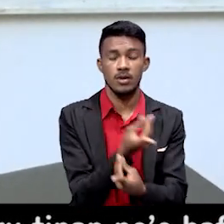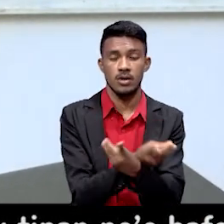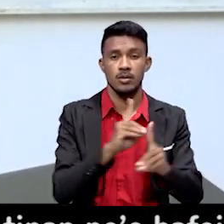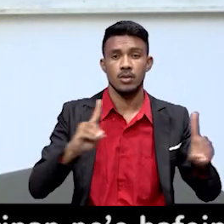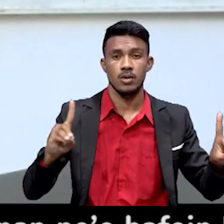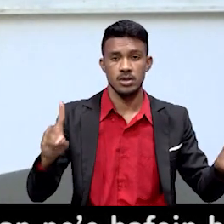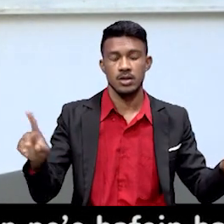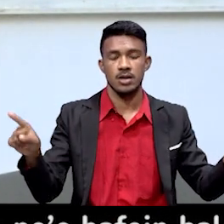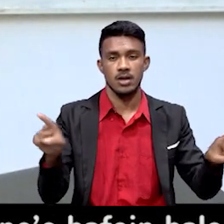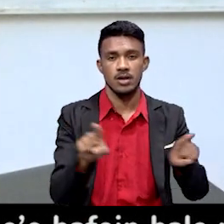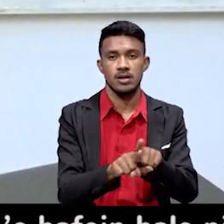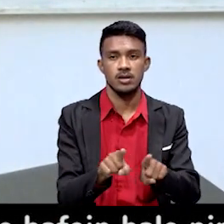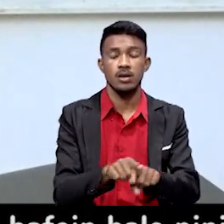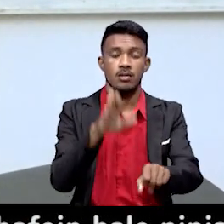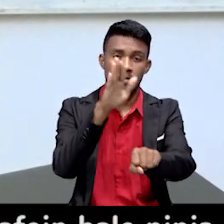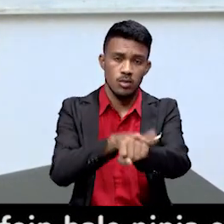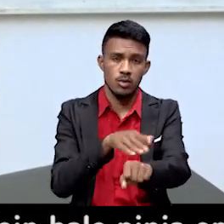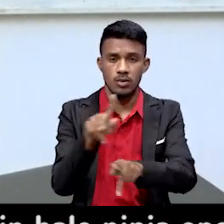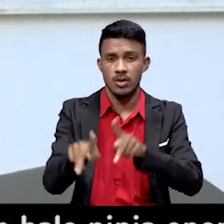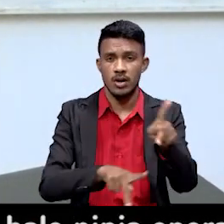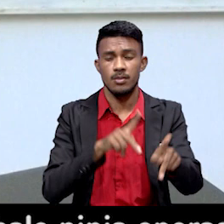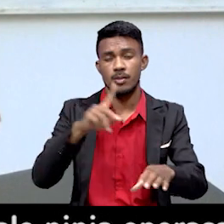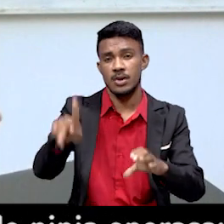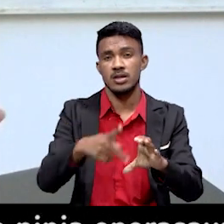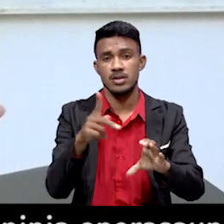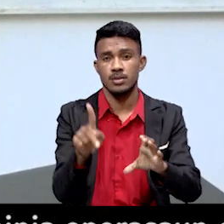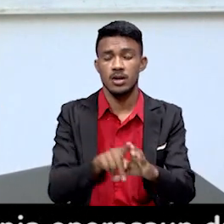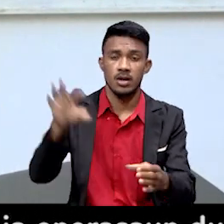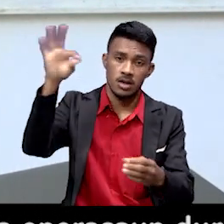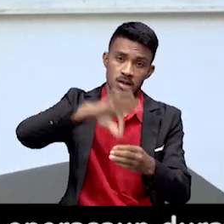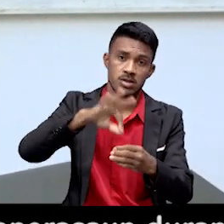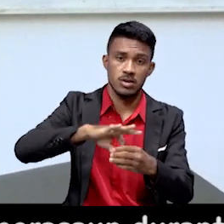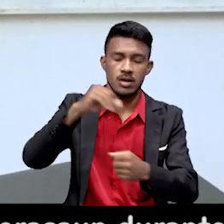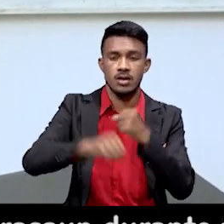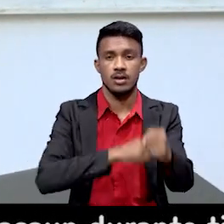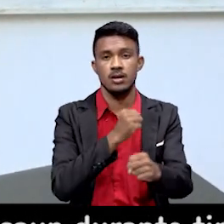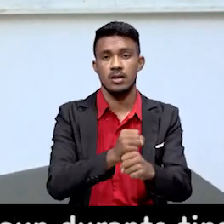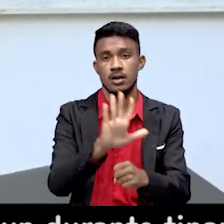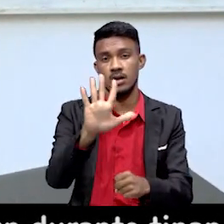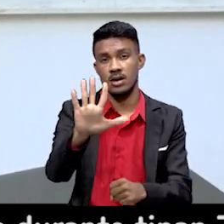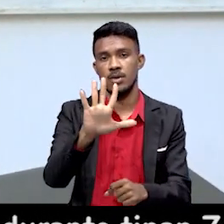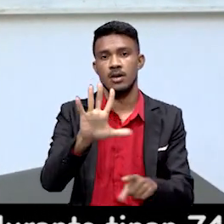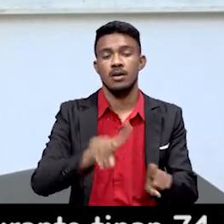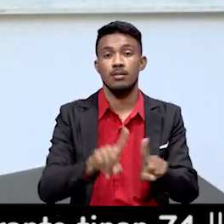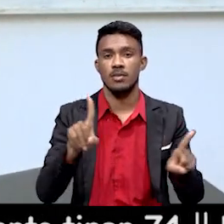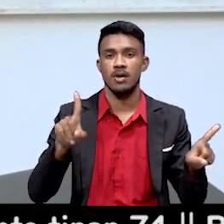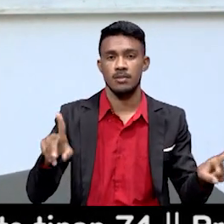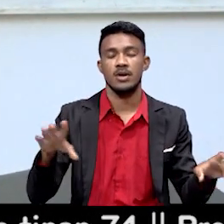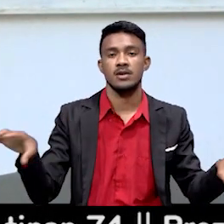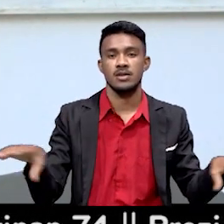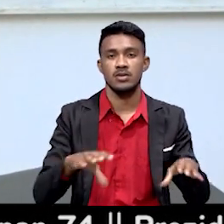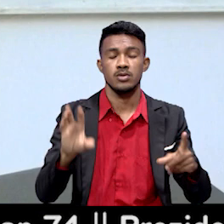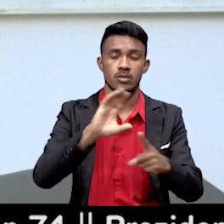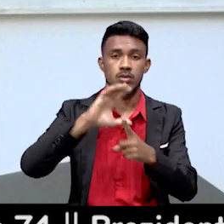Krezer convida povo ne participar em eleição cada tinan lima. Mas be iha aspeto